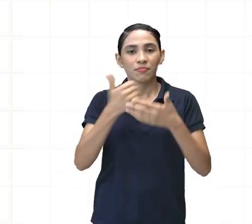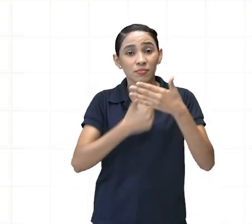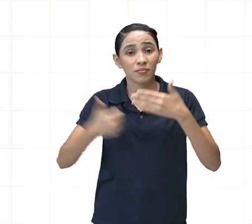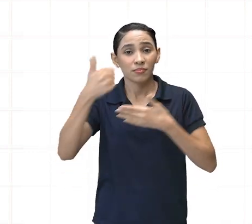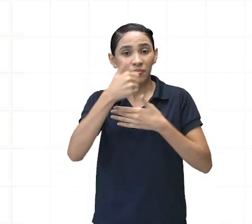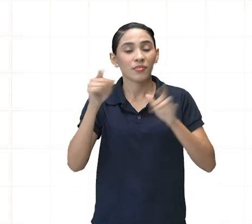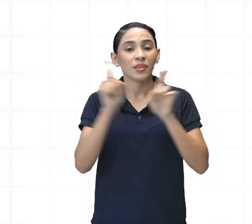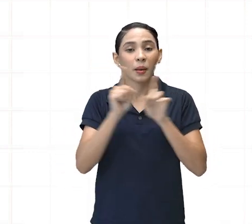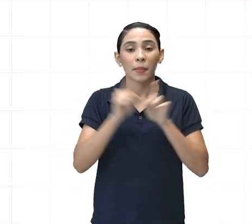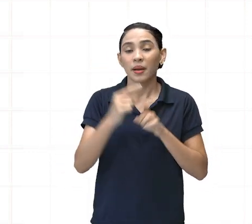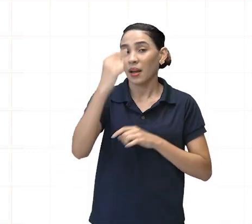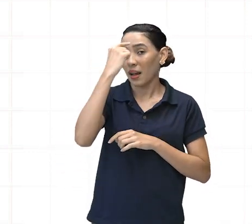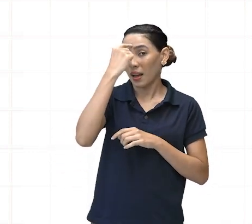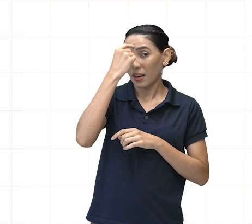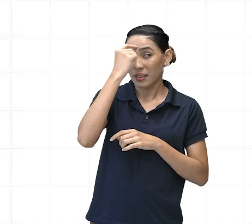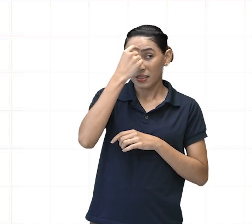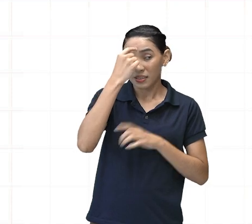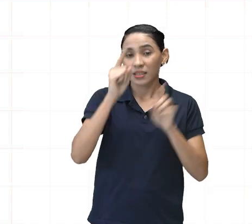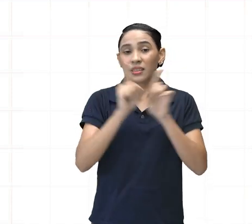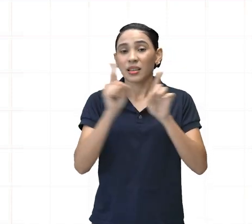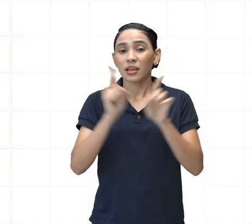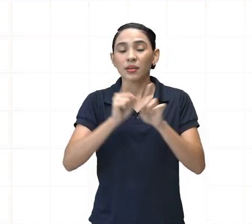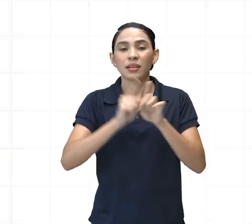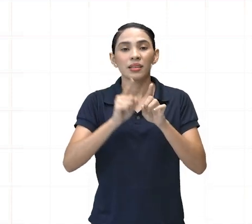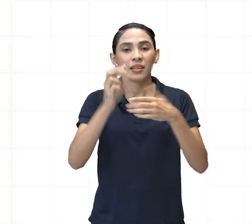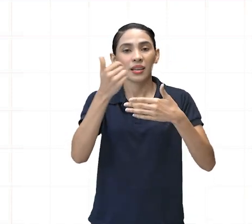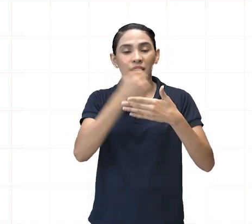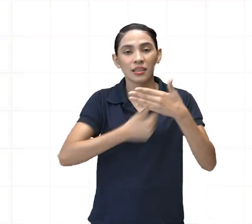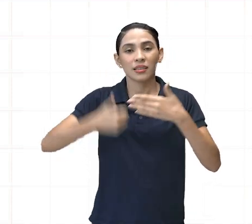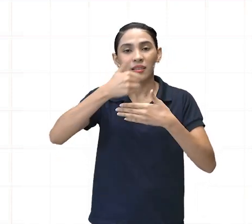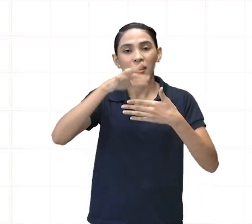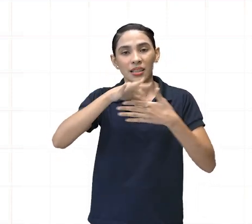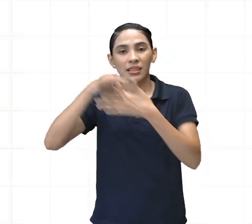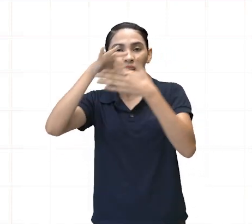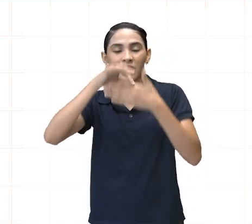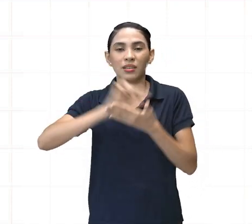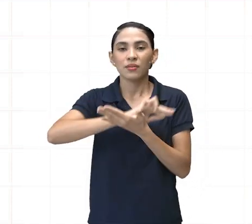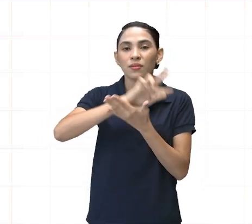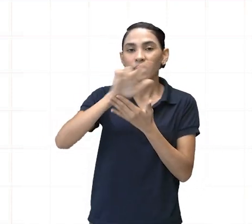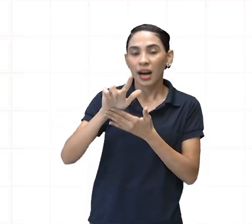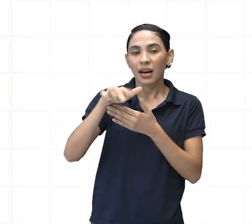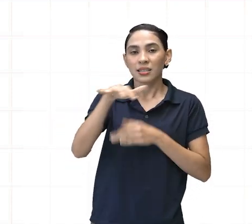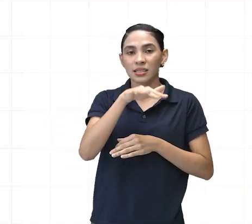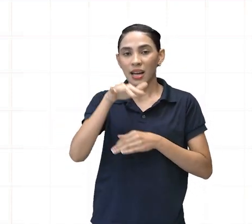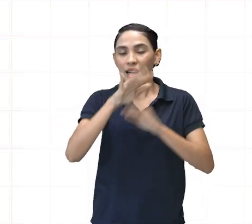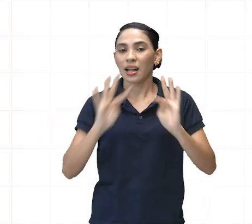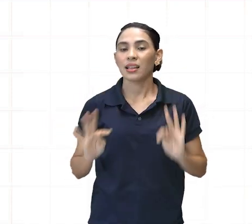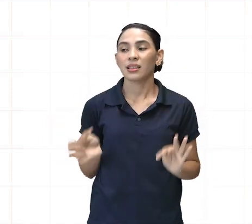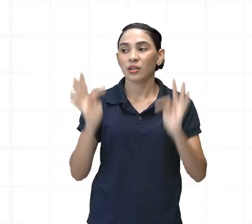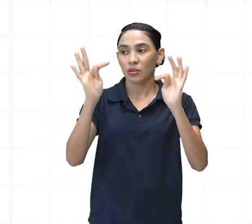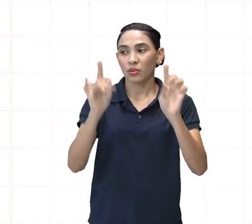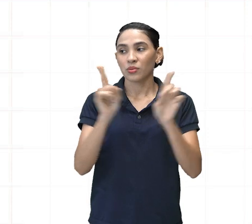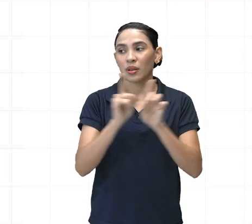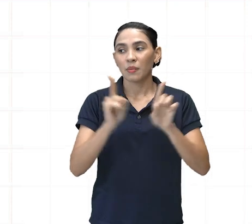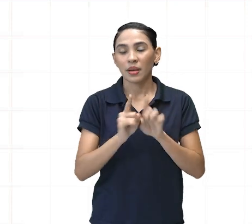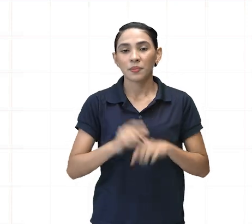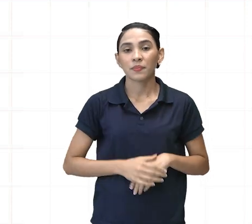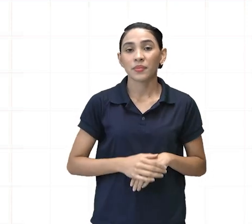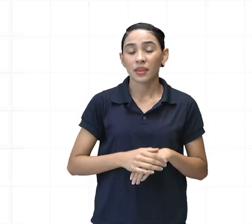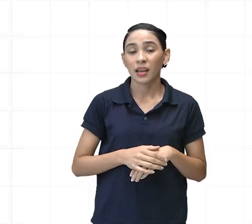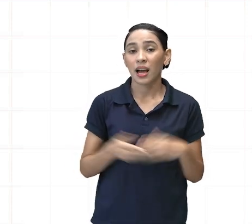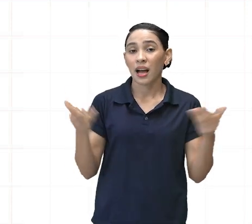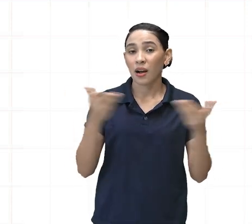destaque, e a Índia, que acabam aí liderando em vários setores tecnológicos.